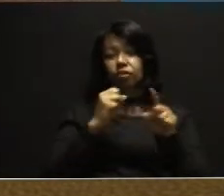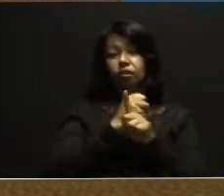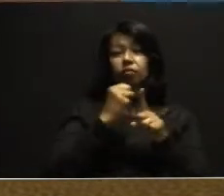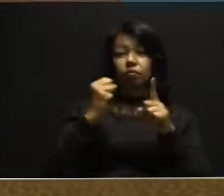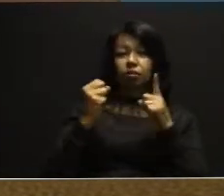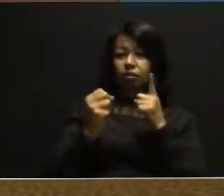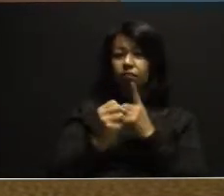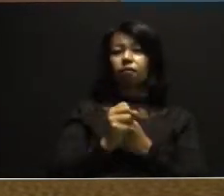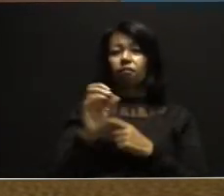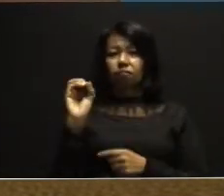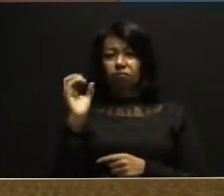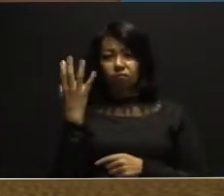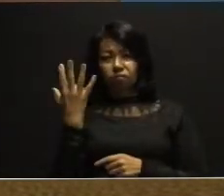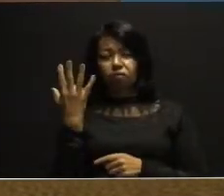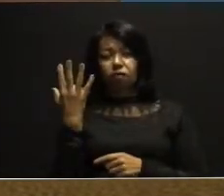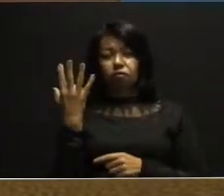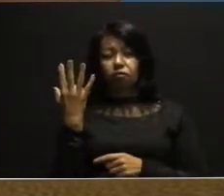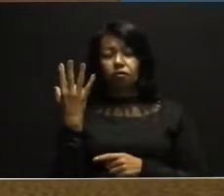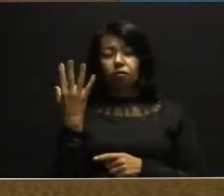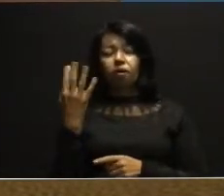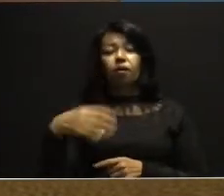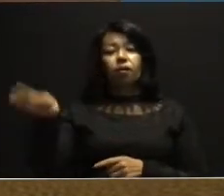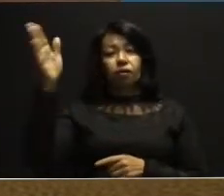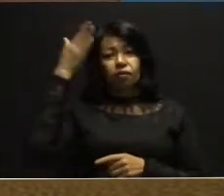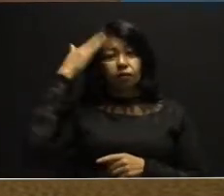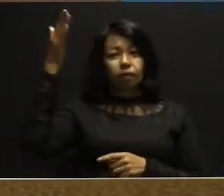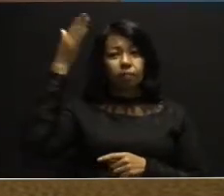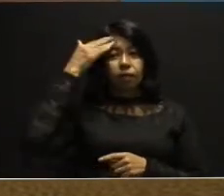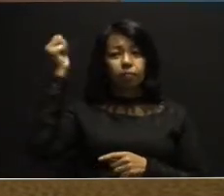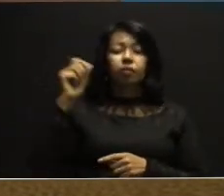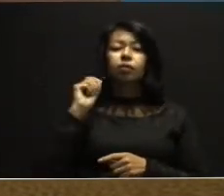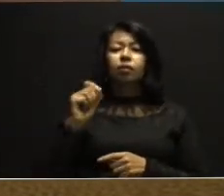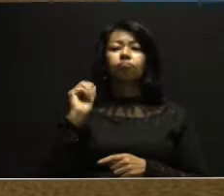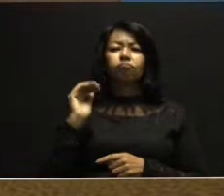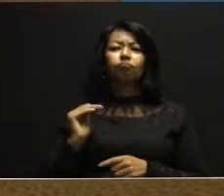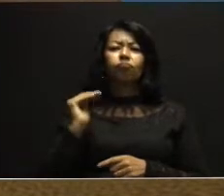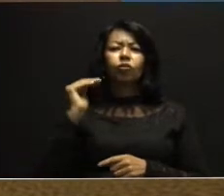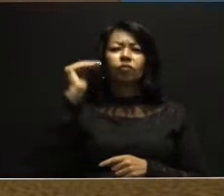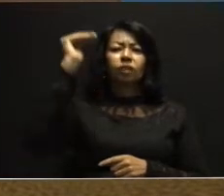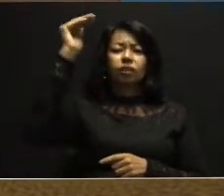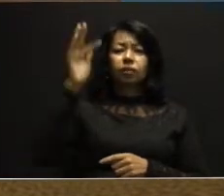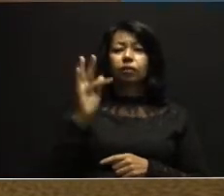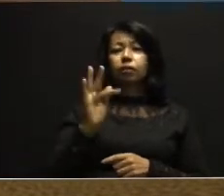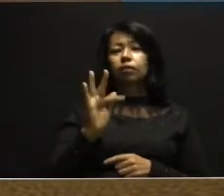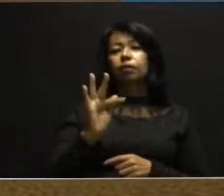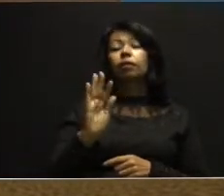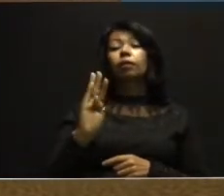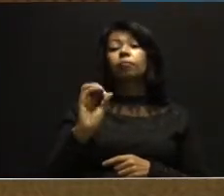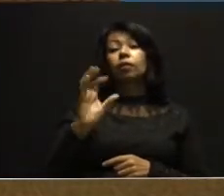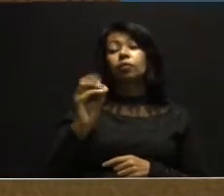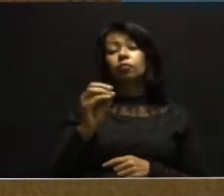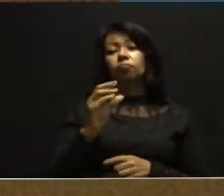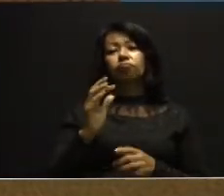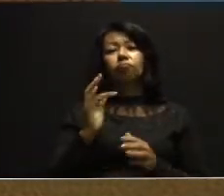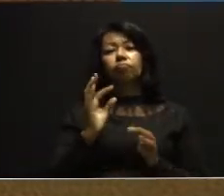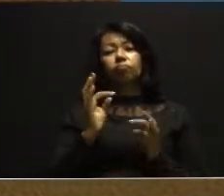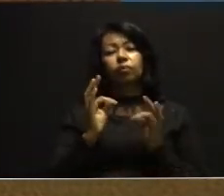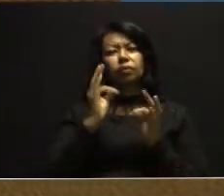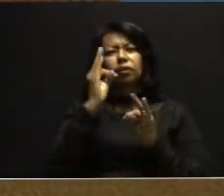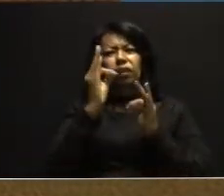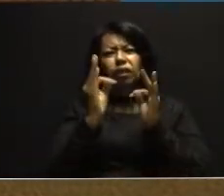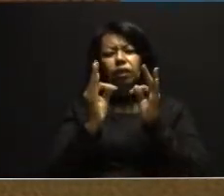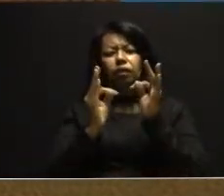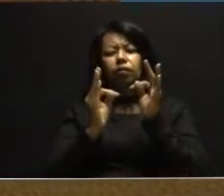sociedade, nós sabemos que o avanço da biotecnologia tem trazido